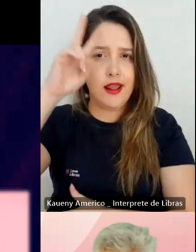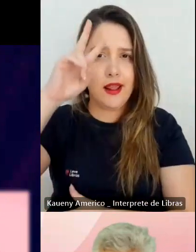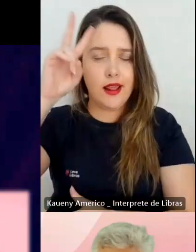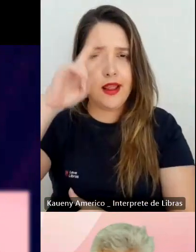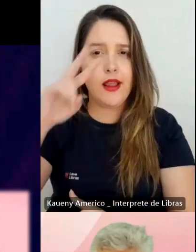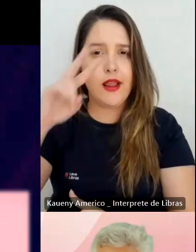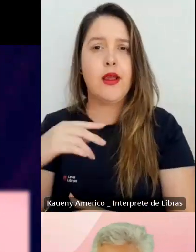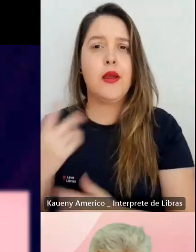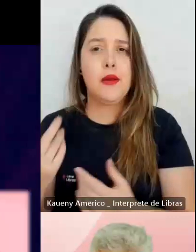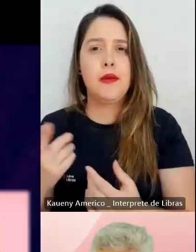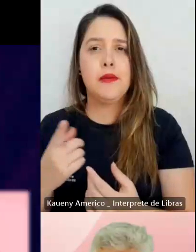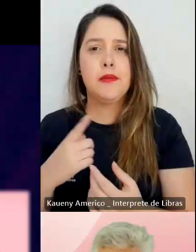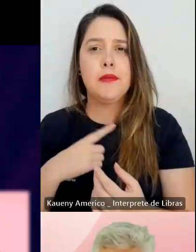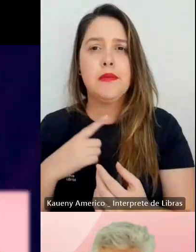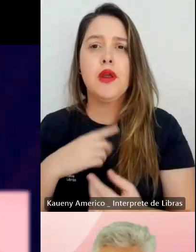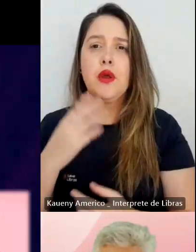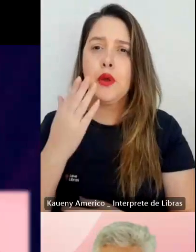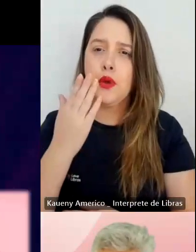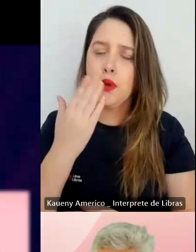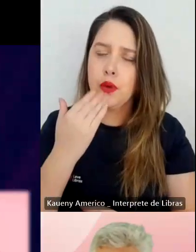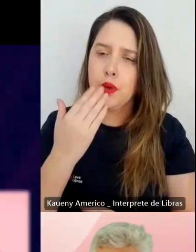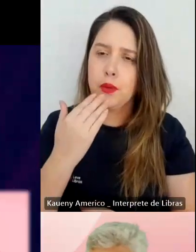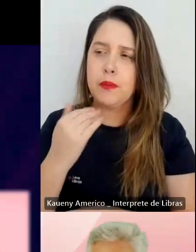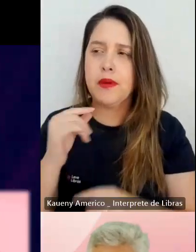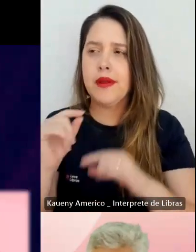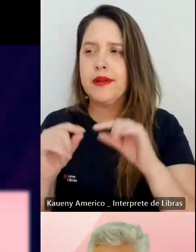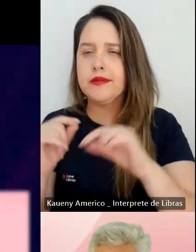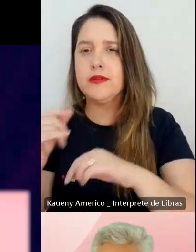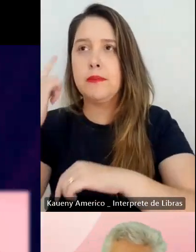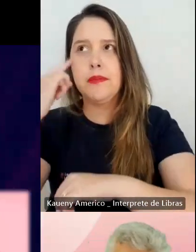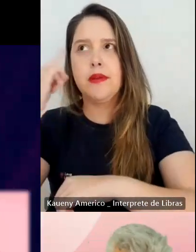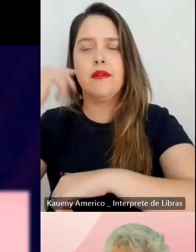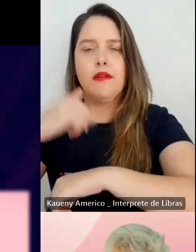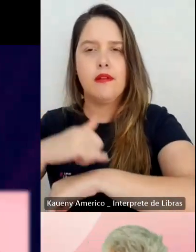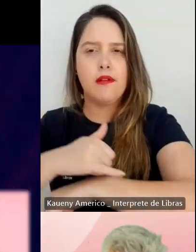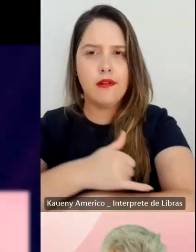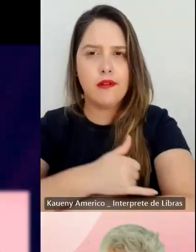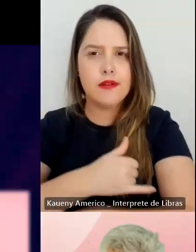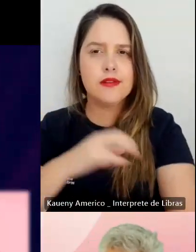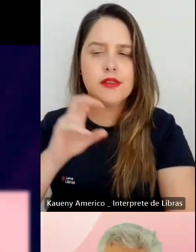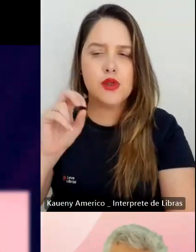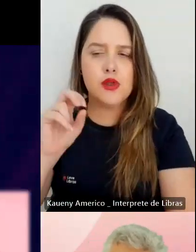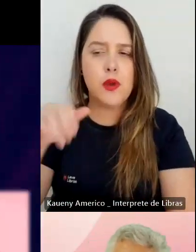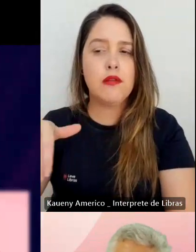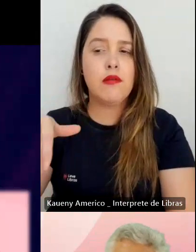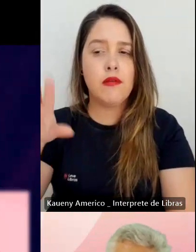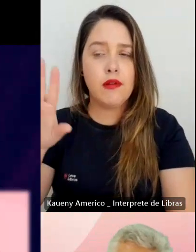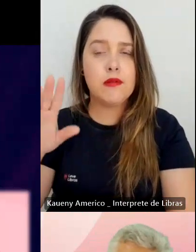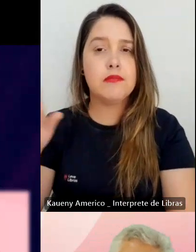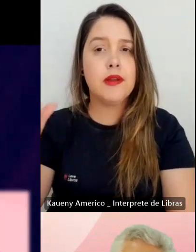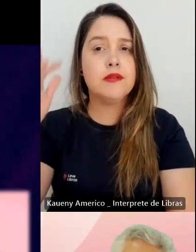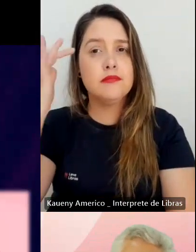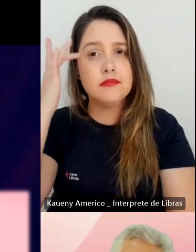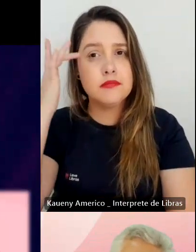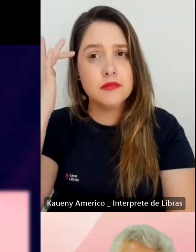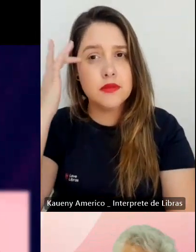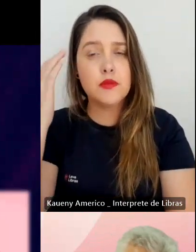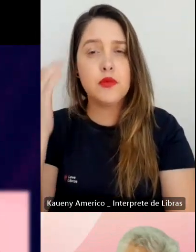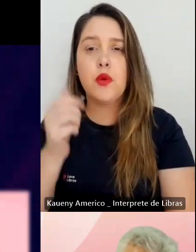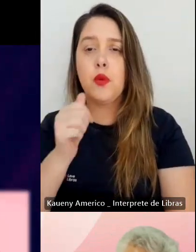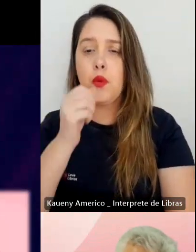a comida, pensando na obesidade, 50 a mais pacientes mais maduras, o alcoolismo,